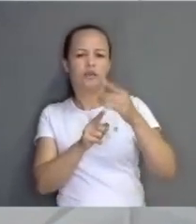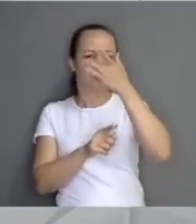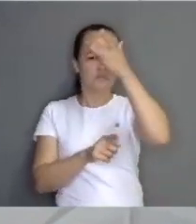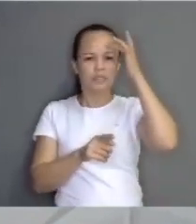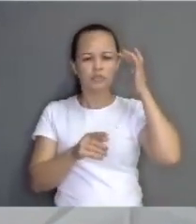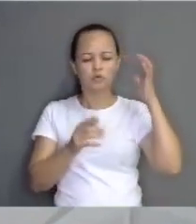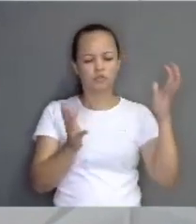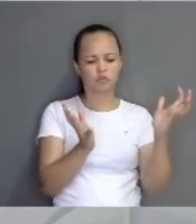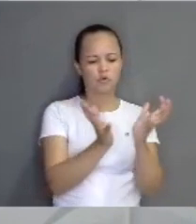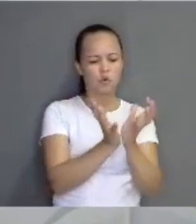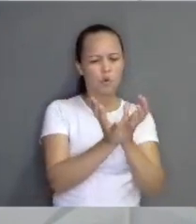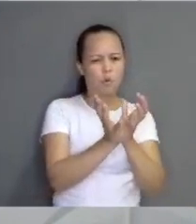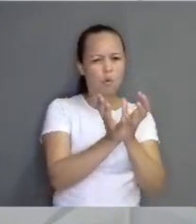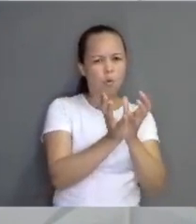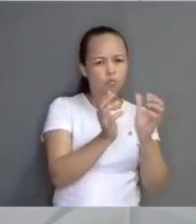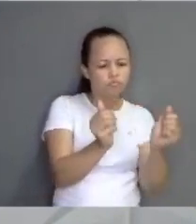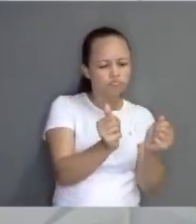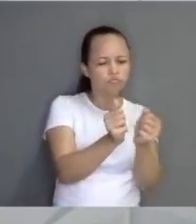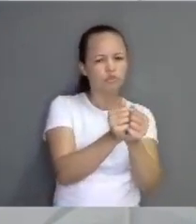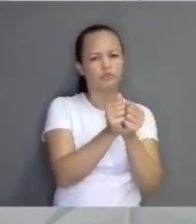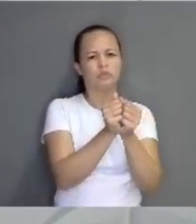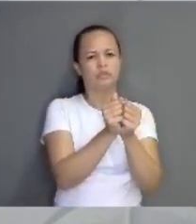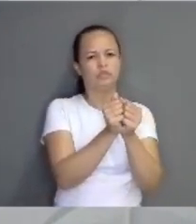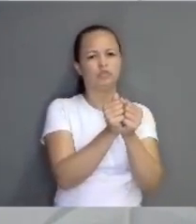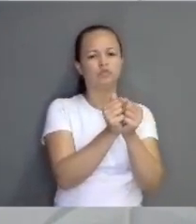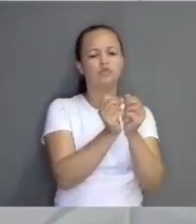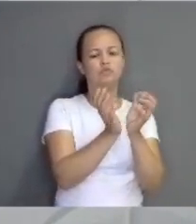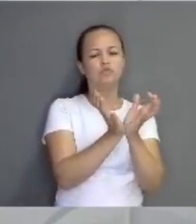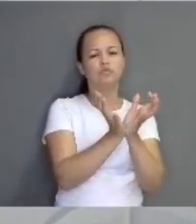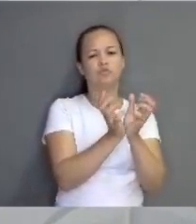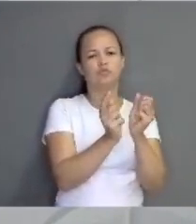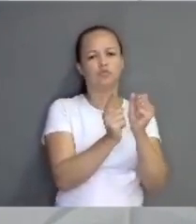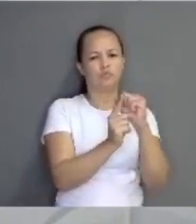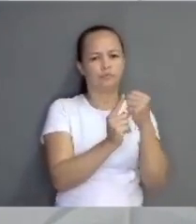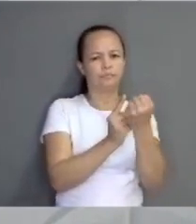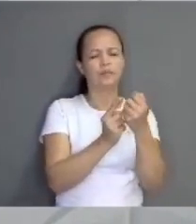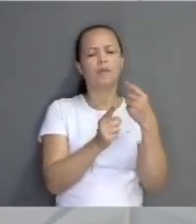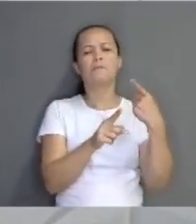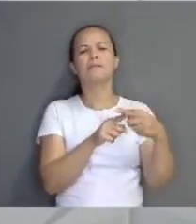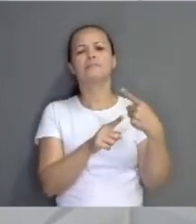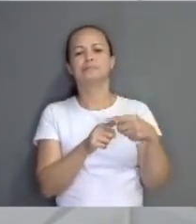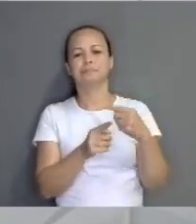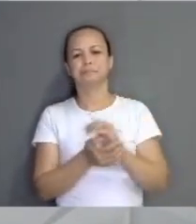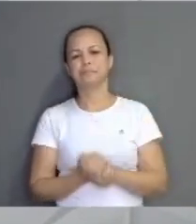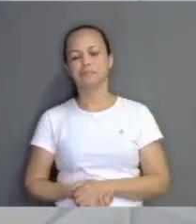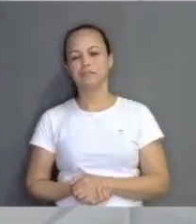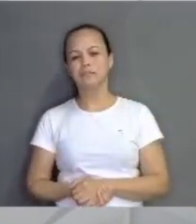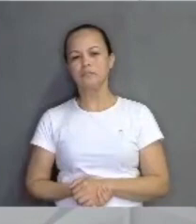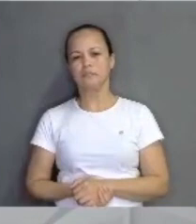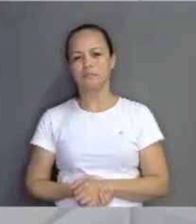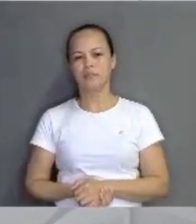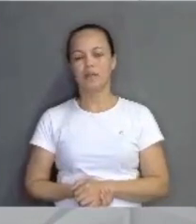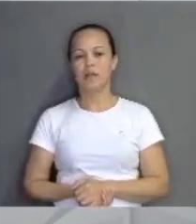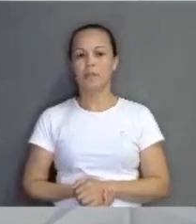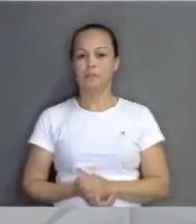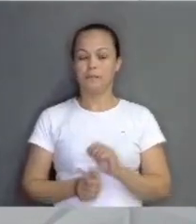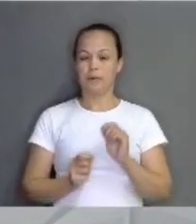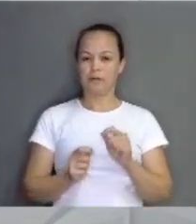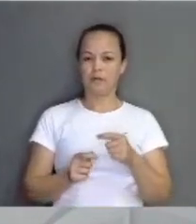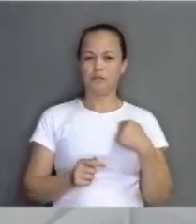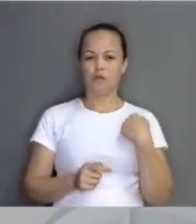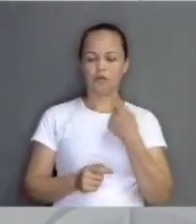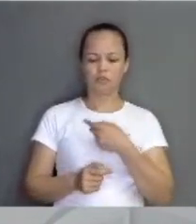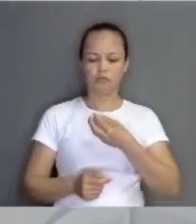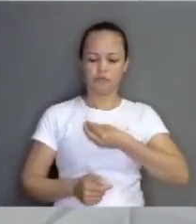as pessoas têm a necessidade de se reunir e de ficar em grupos. Gente, para a gente viver em sociedade, para a gente viver bem em